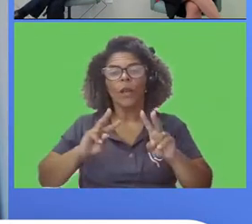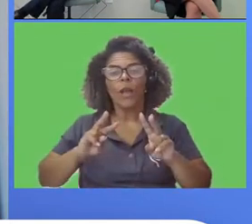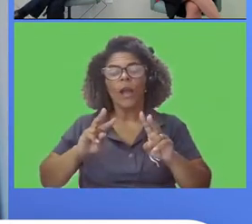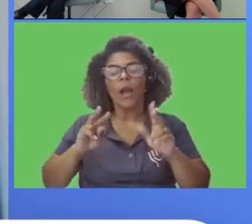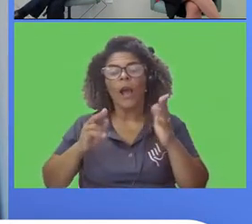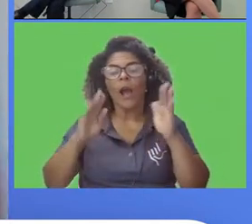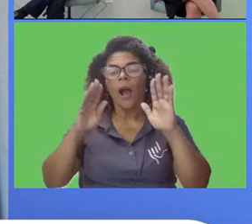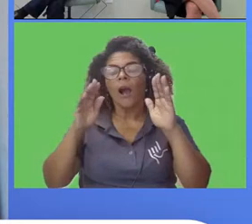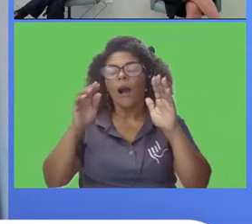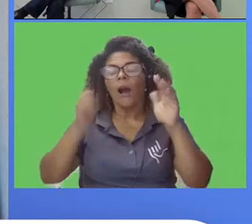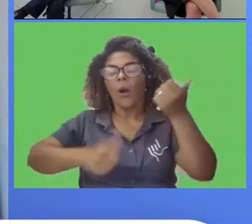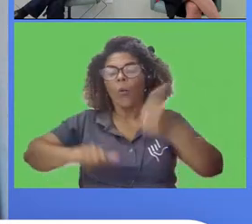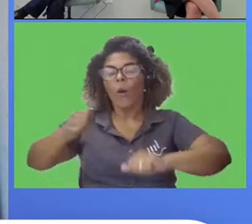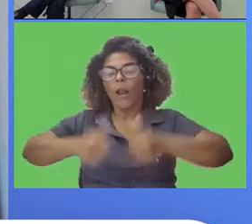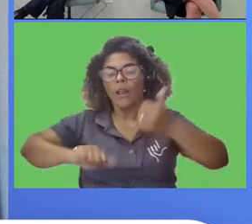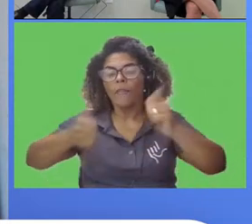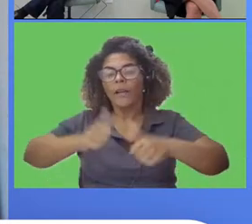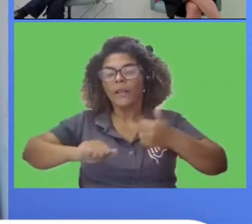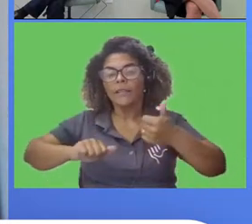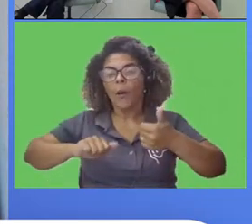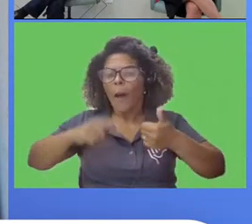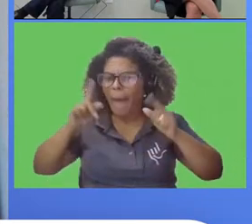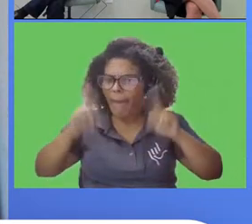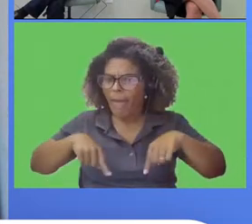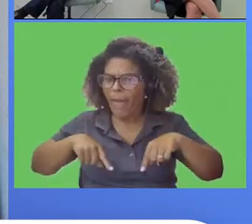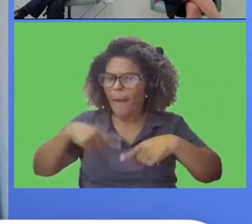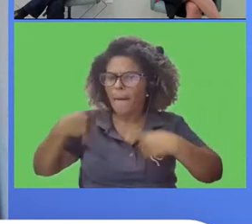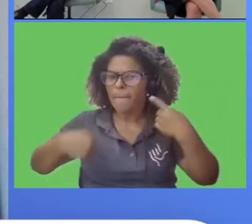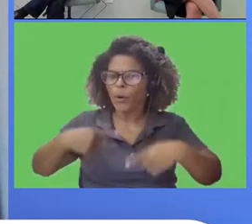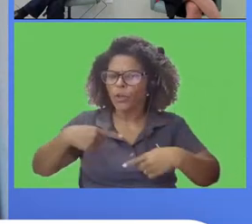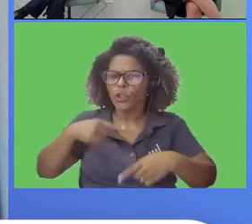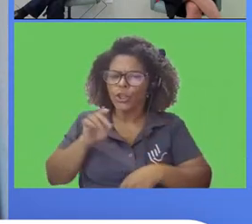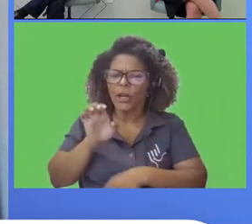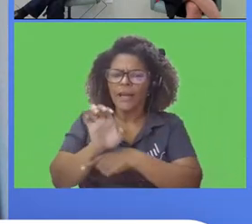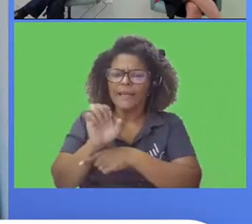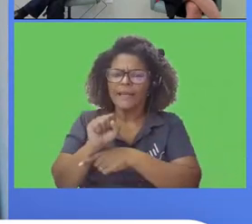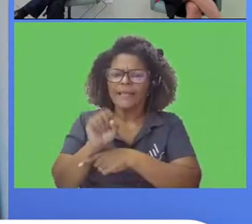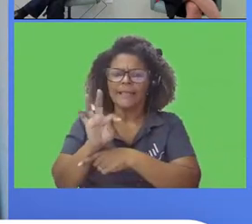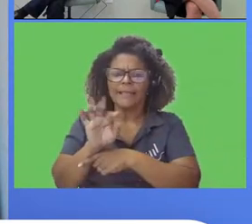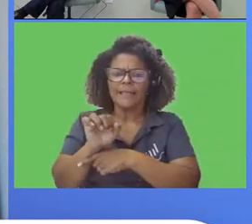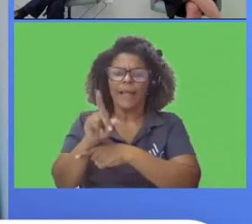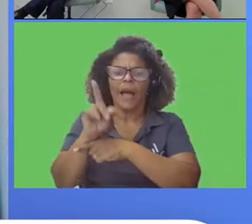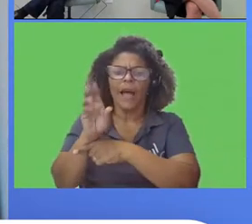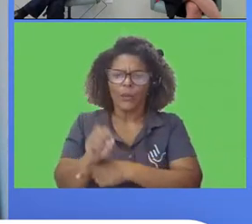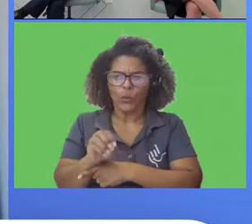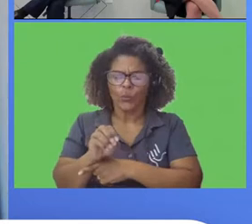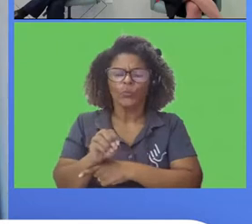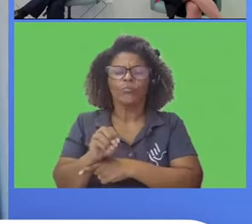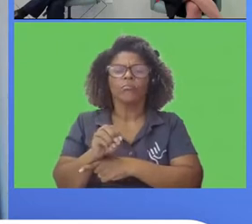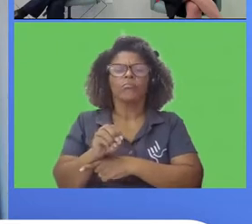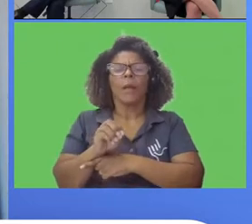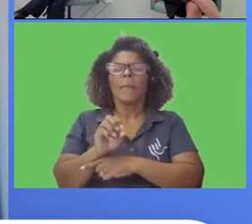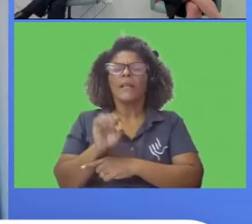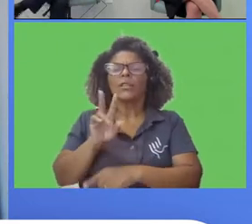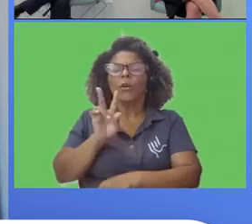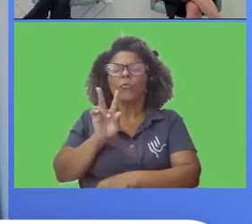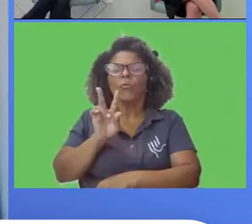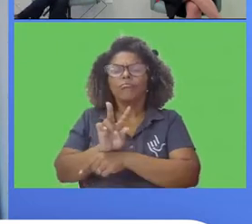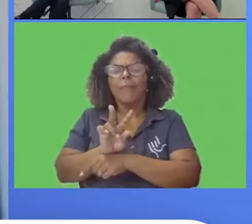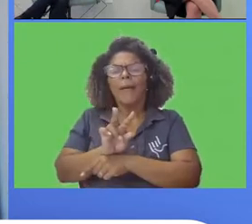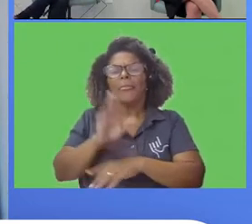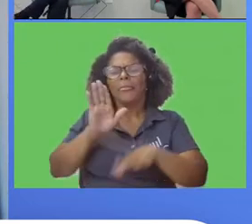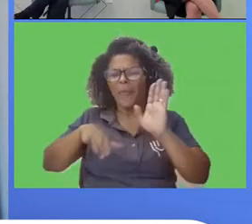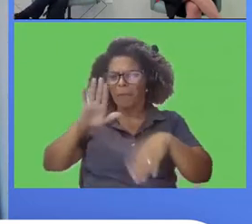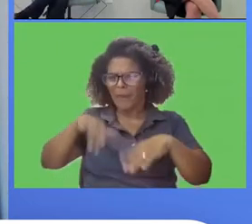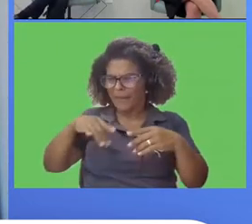profissional como uma política de Estado mesmo, e não apenas como programas ocasionais aí de governo,